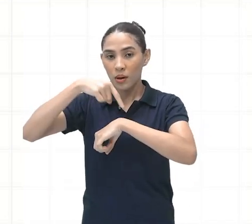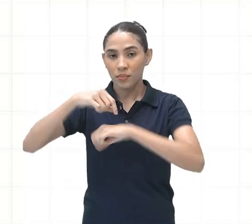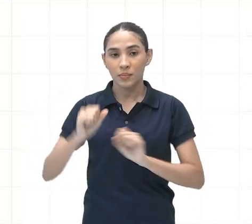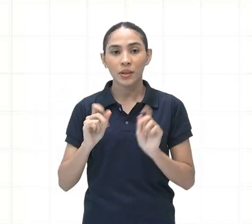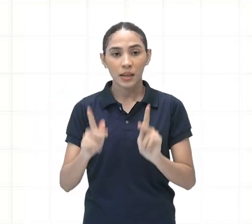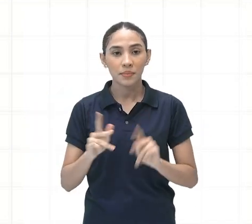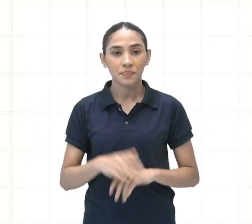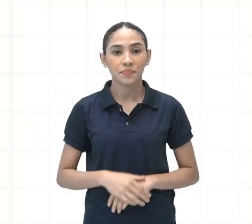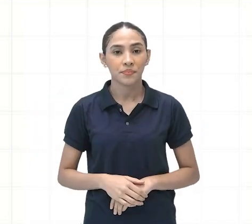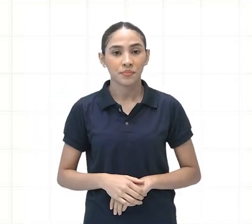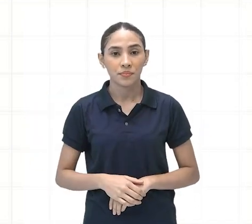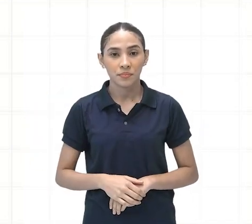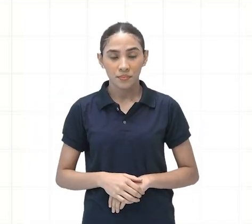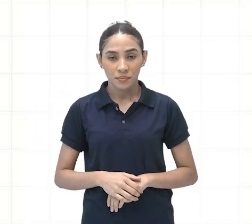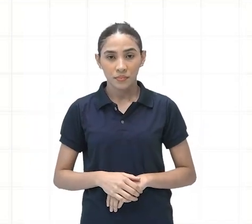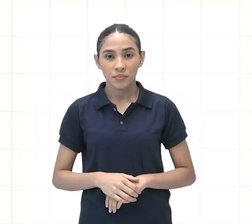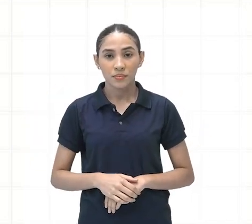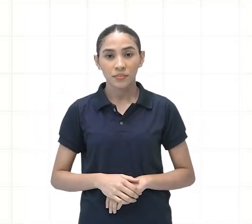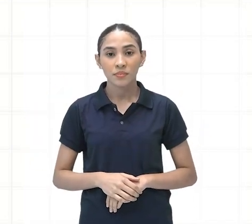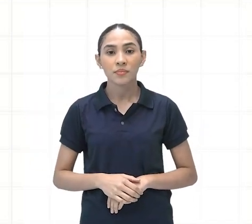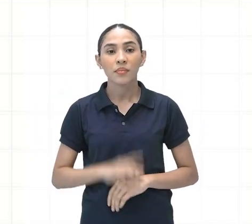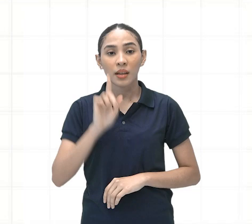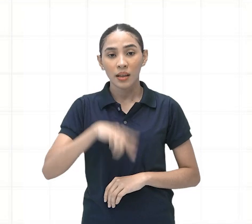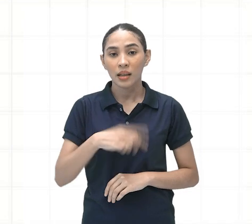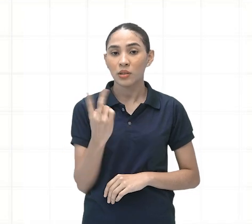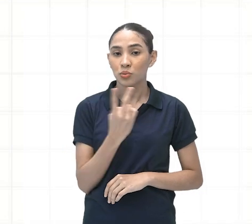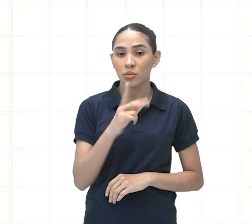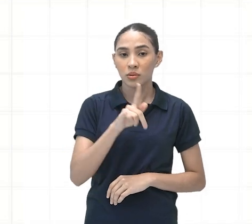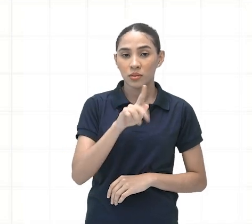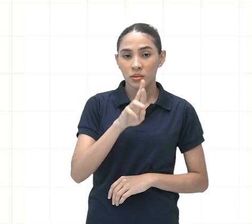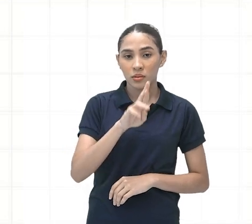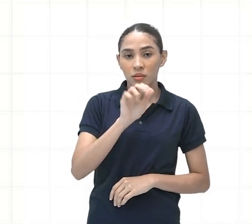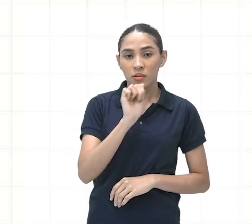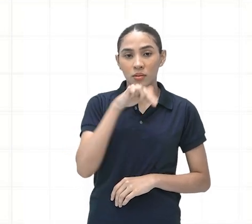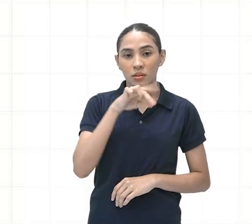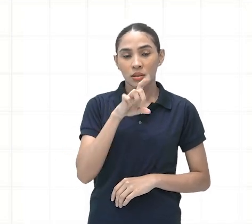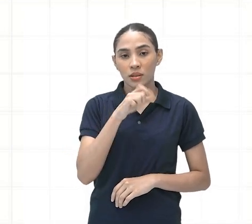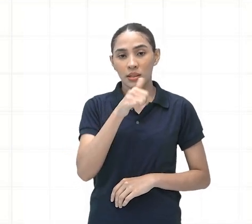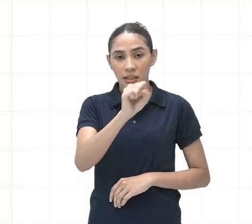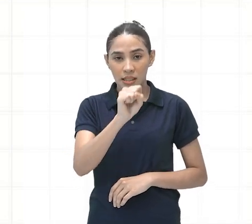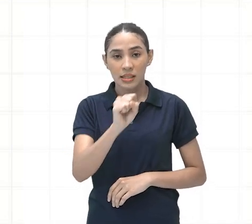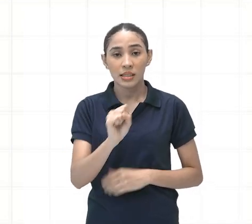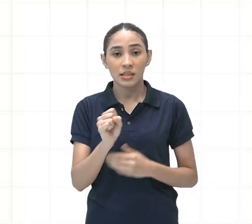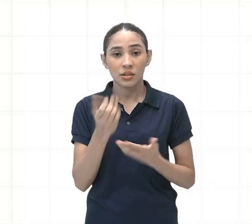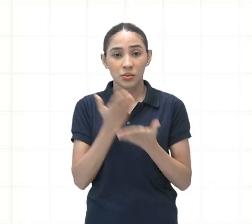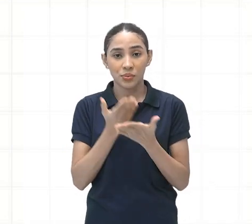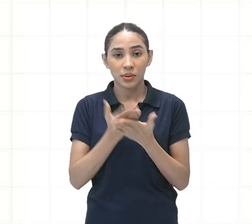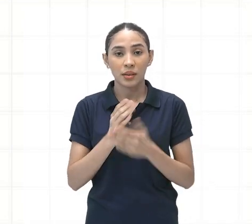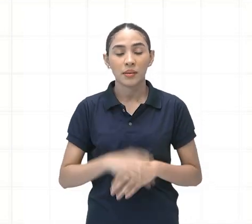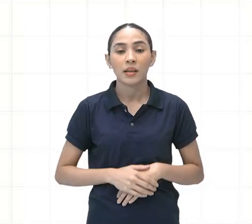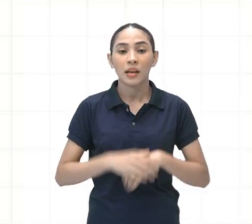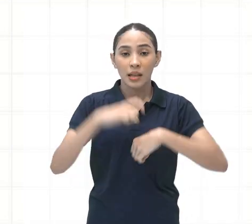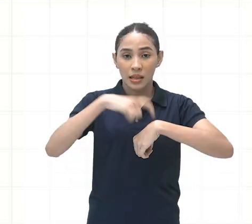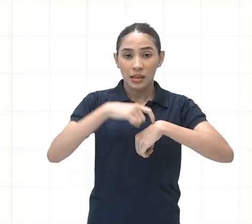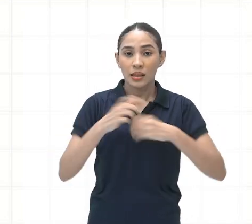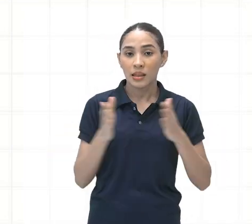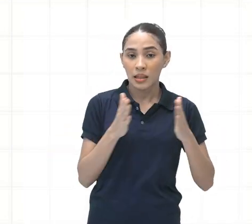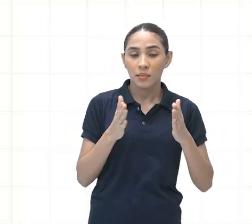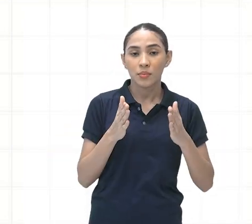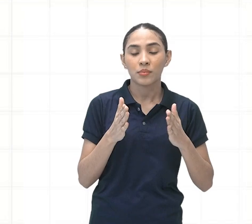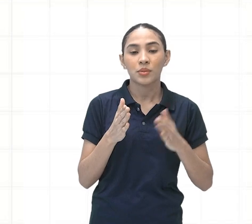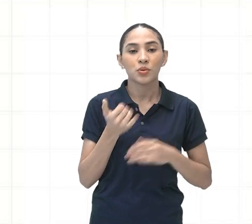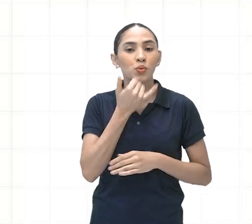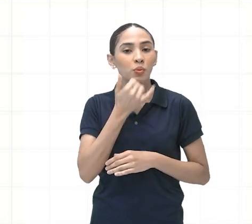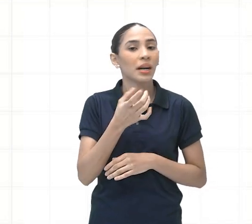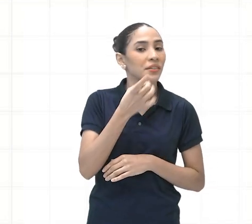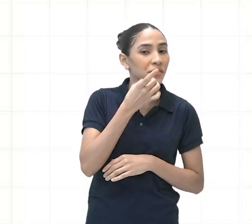bem? Então, essas serão as duas grandezas que será trabalhado. O tempo de dias, a quantidade de